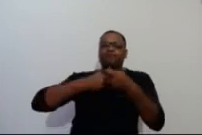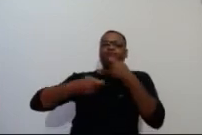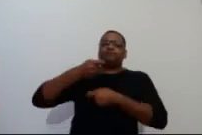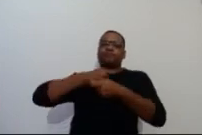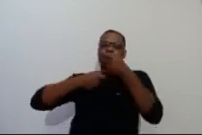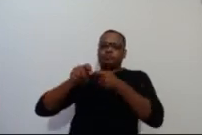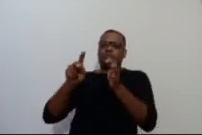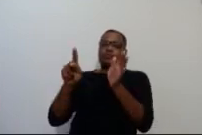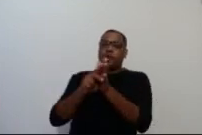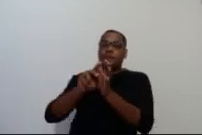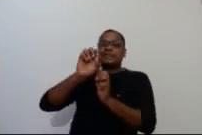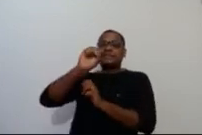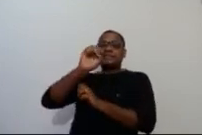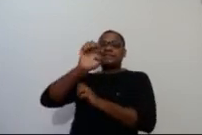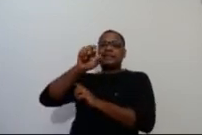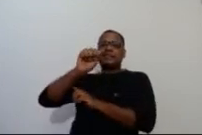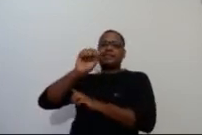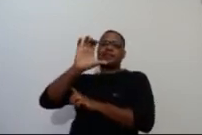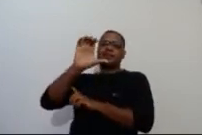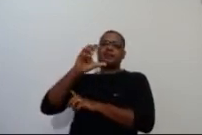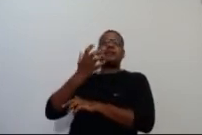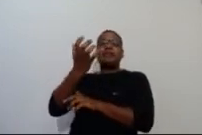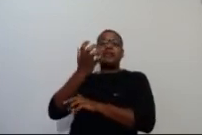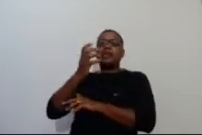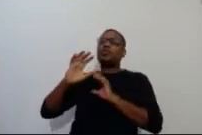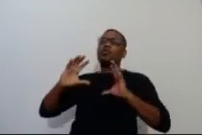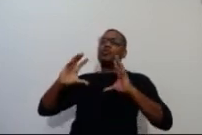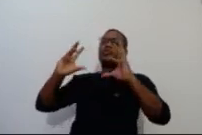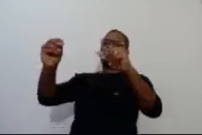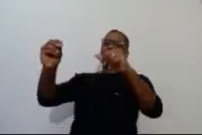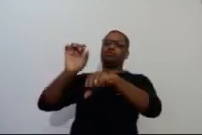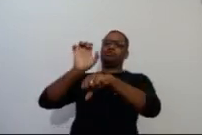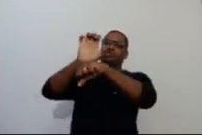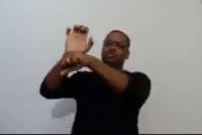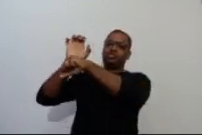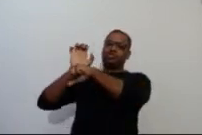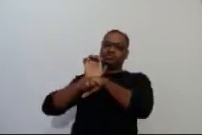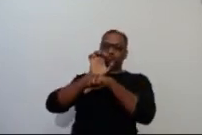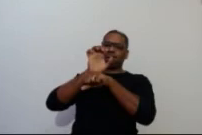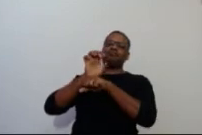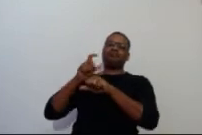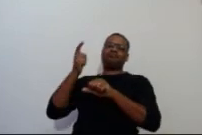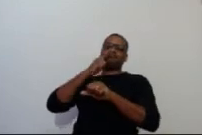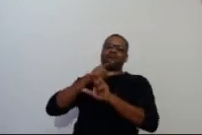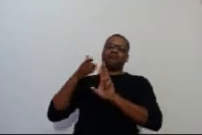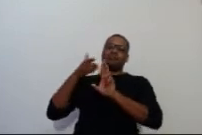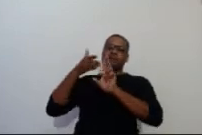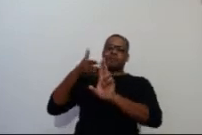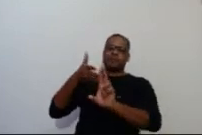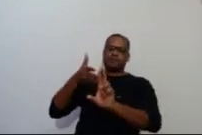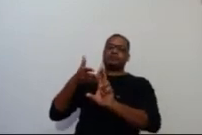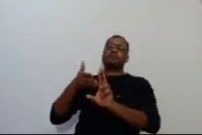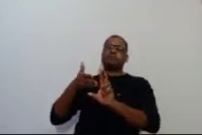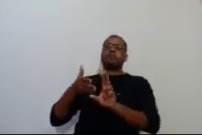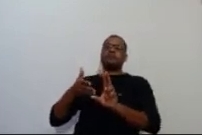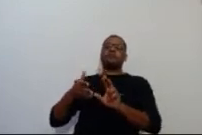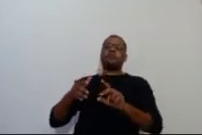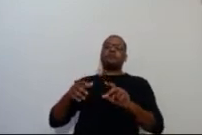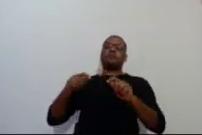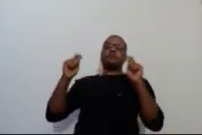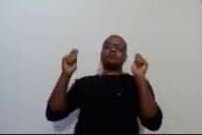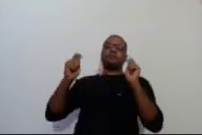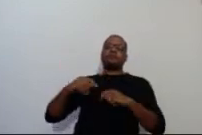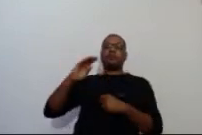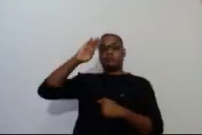que todos os estados se sintam ainda mais representados e a gente amplia. Essa é uma questão premente muito importante que está